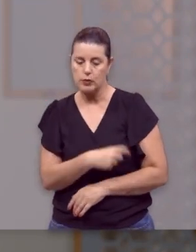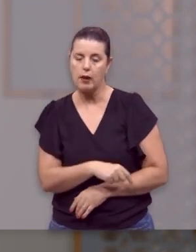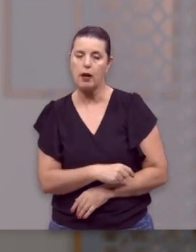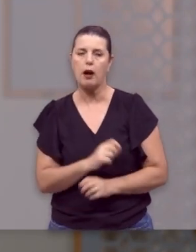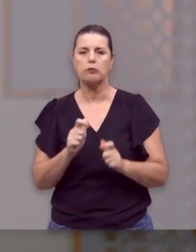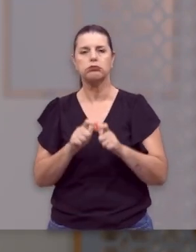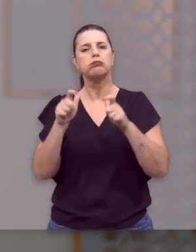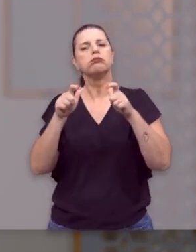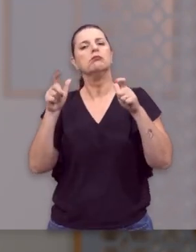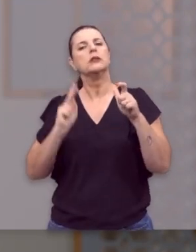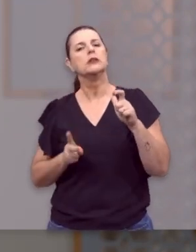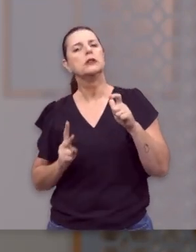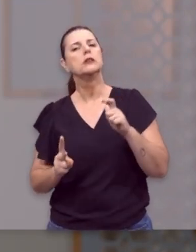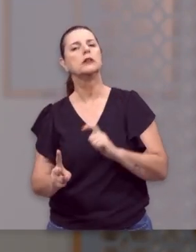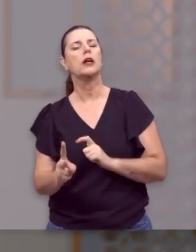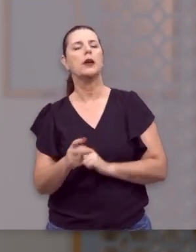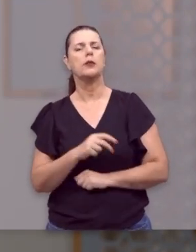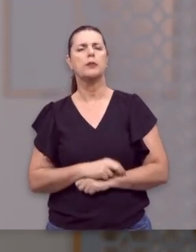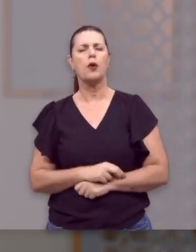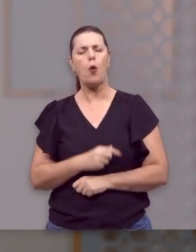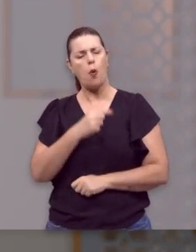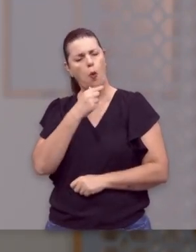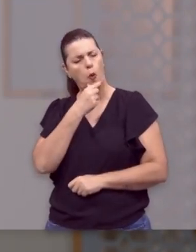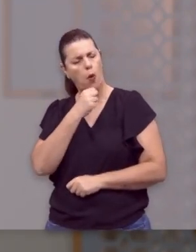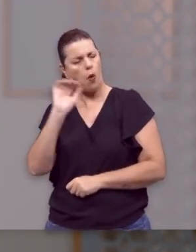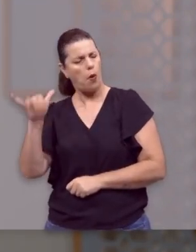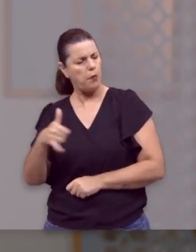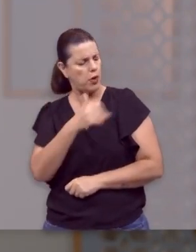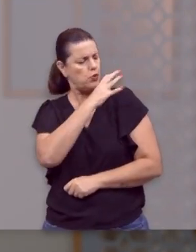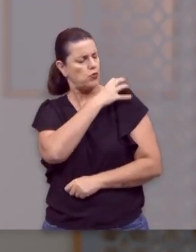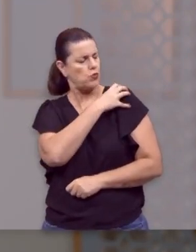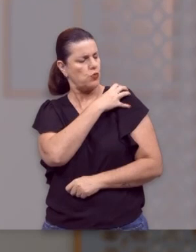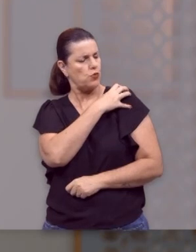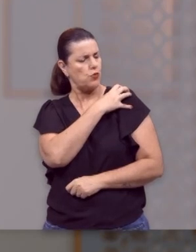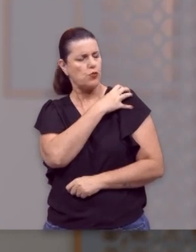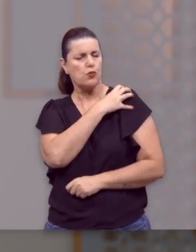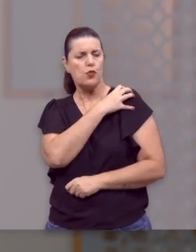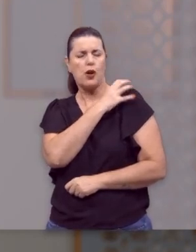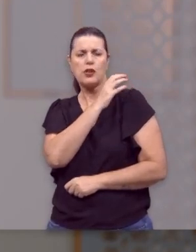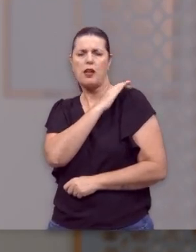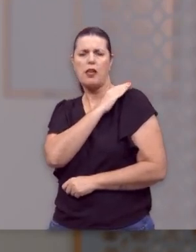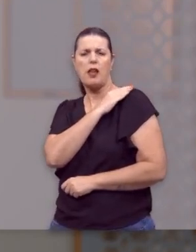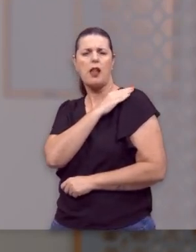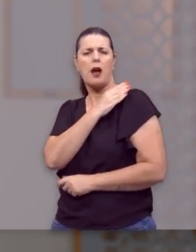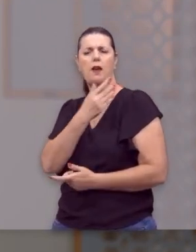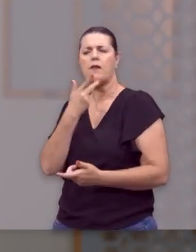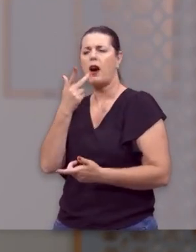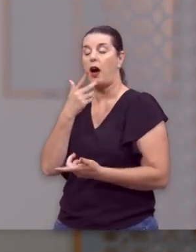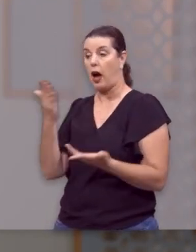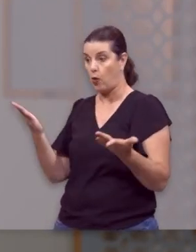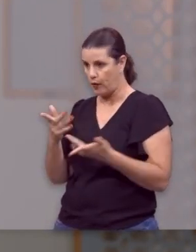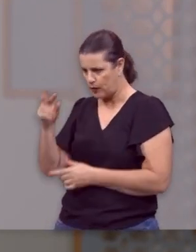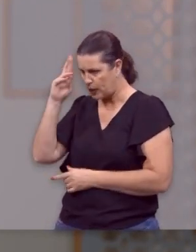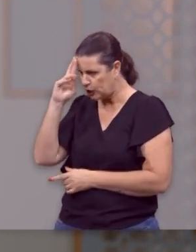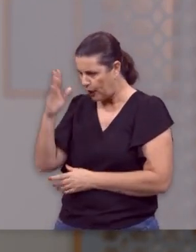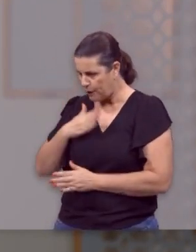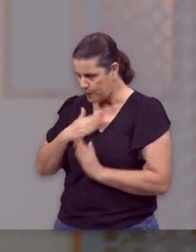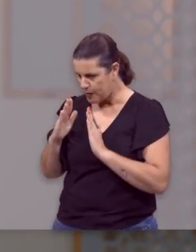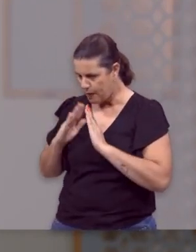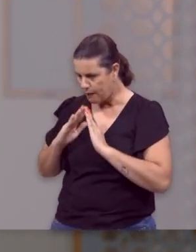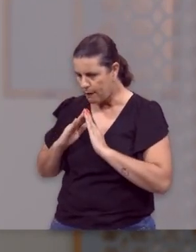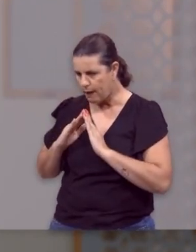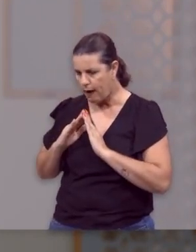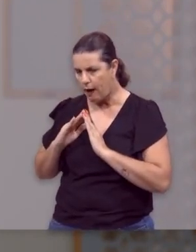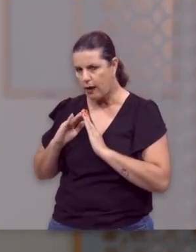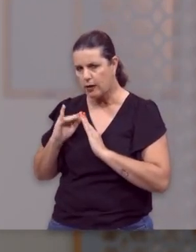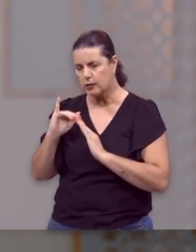de José, e o Potifar resolve constituir José no chefe mordomo da sua casa. Só